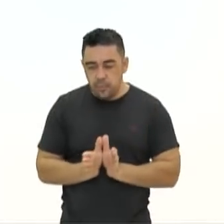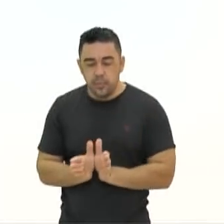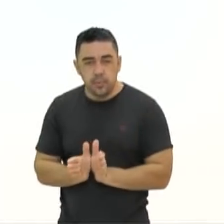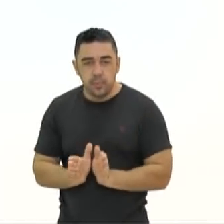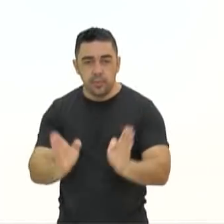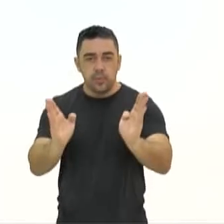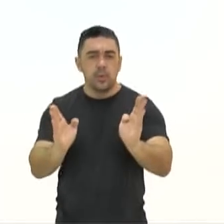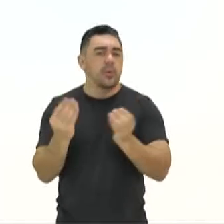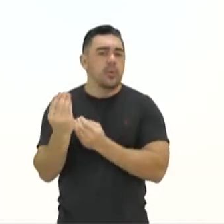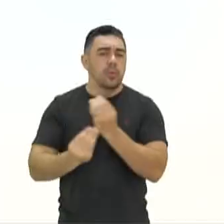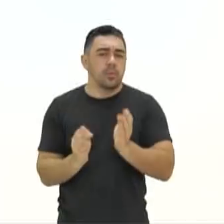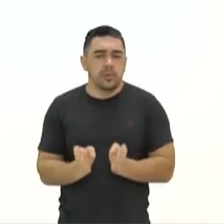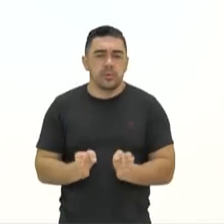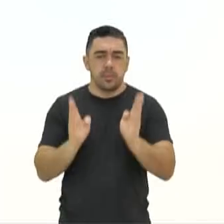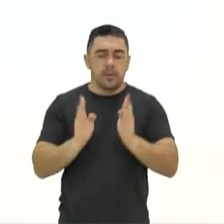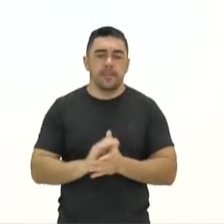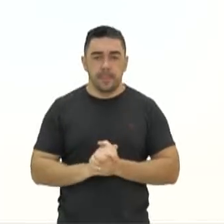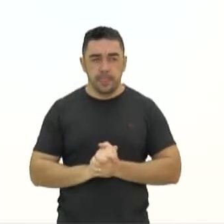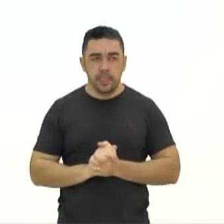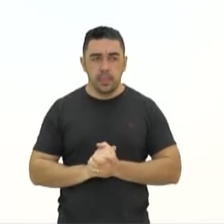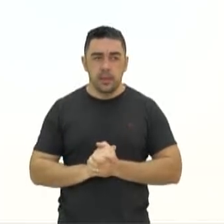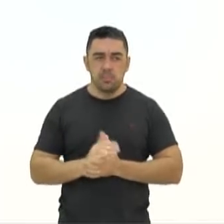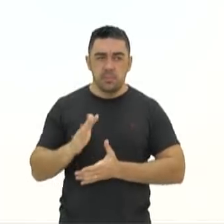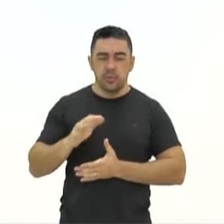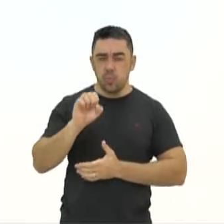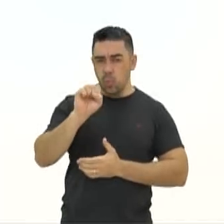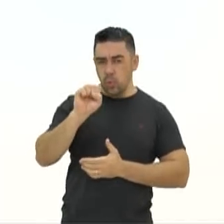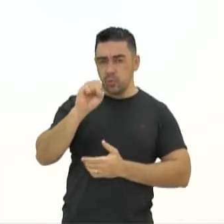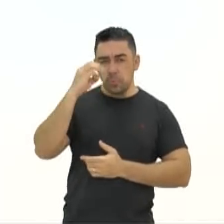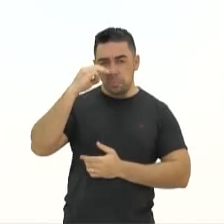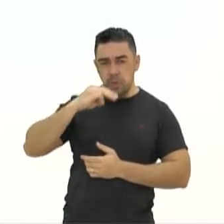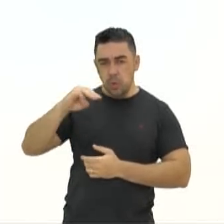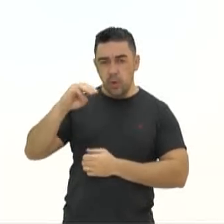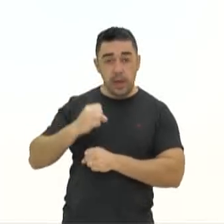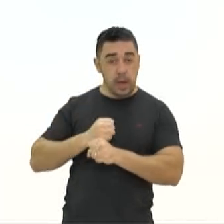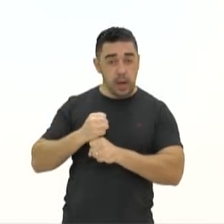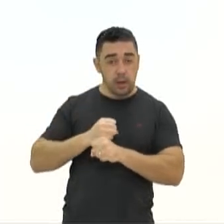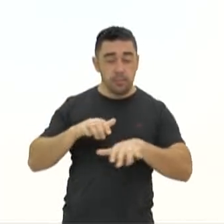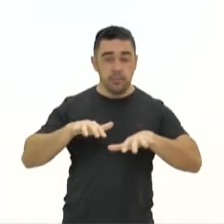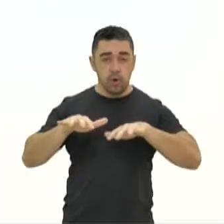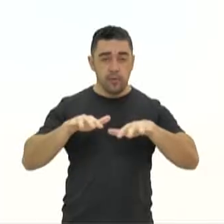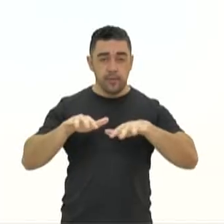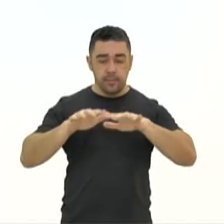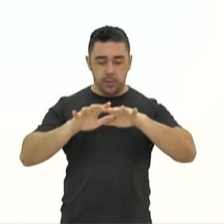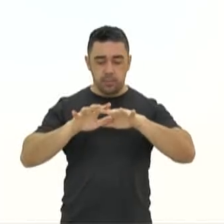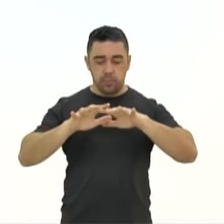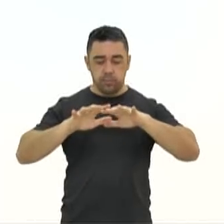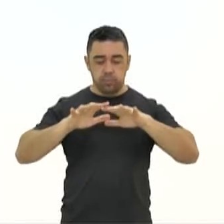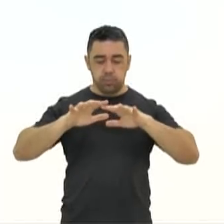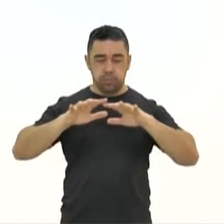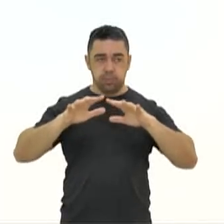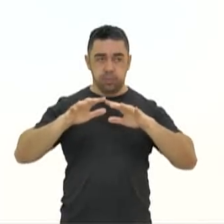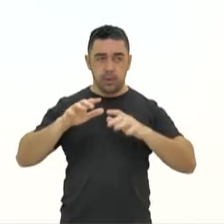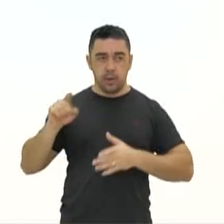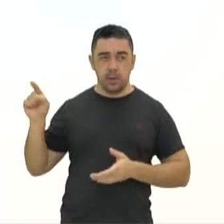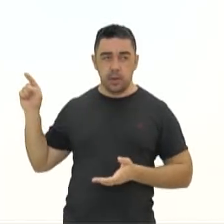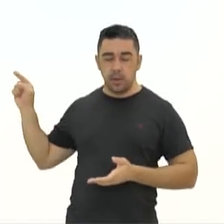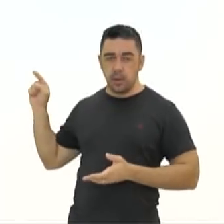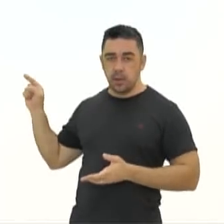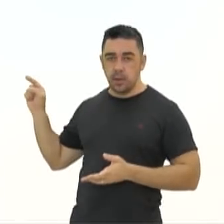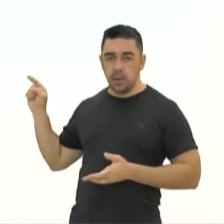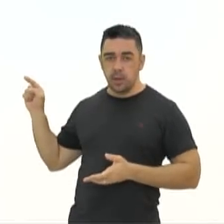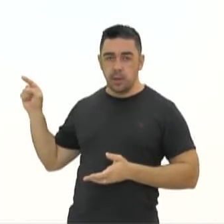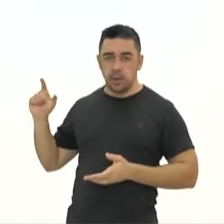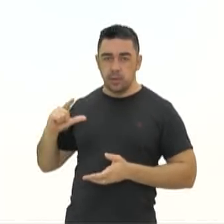é que houve essa separação? Então, ali cerca de 8 milhões de anos, com o movimento das placas tectônicas, nessa região que a gente chama aqui de